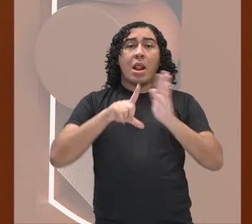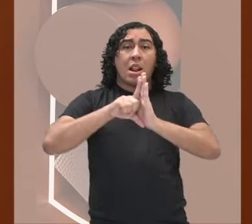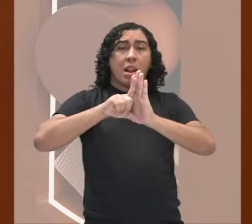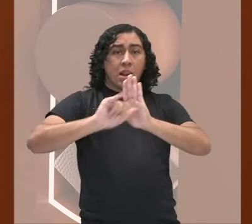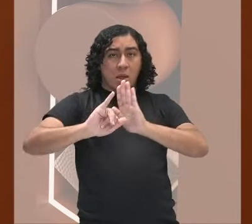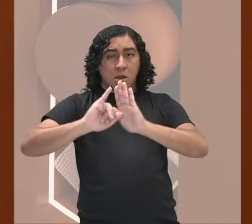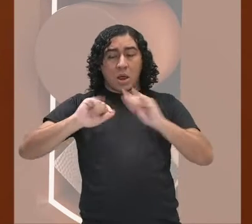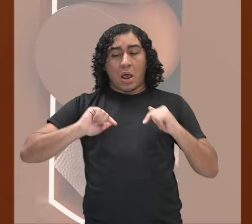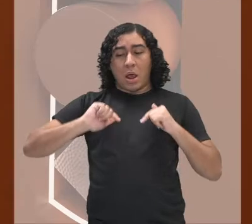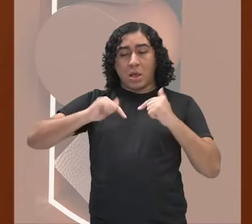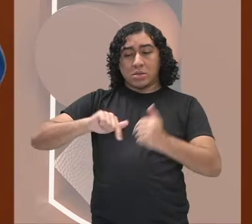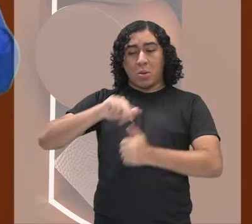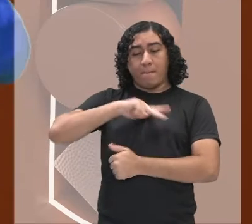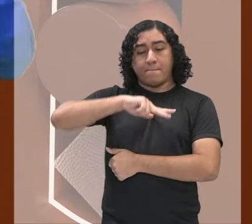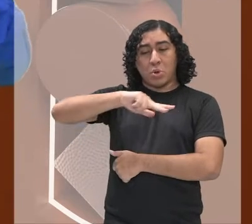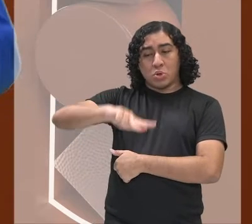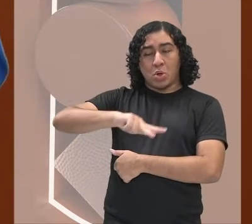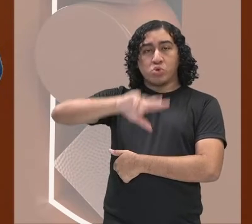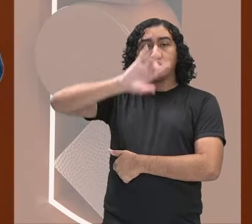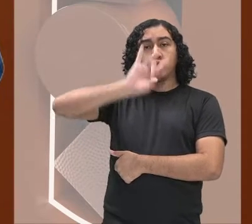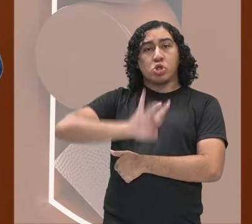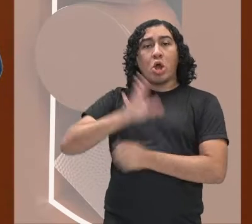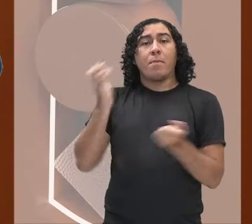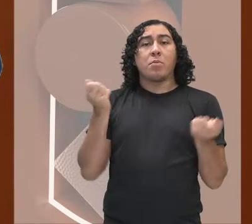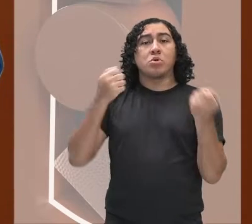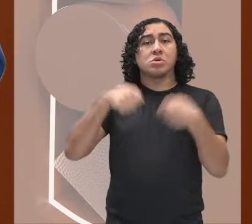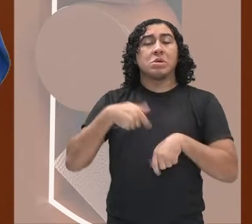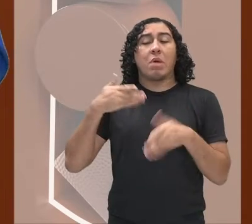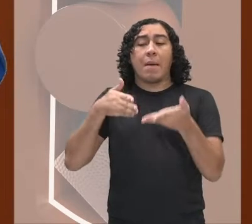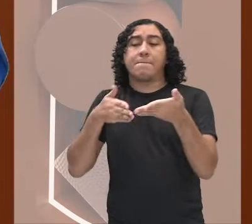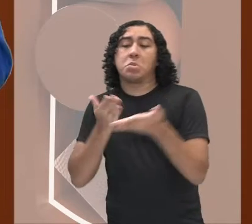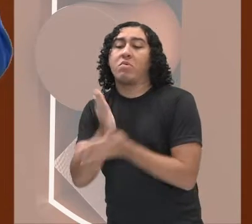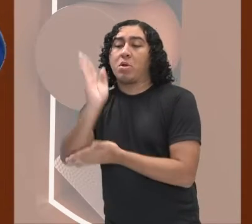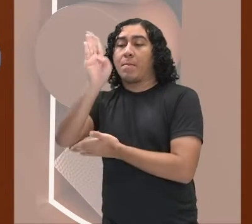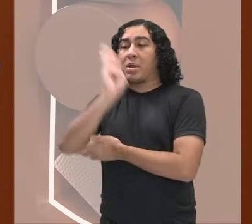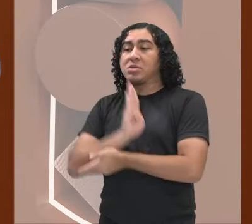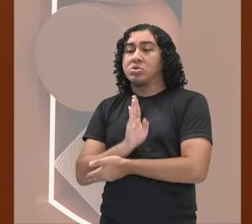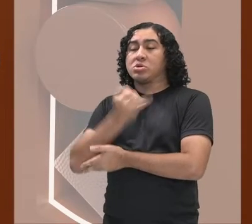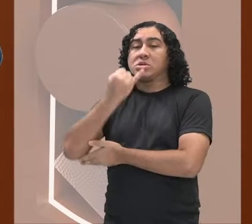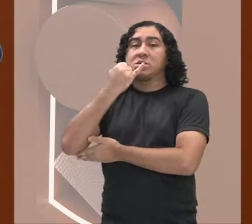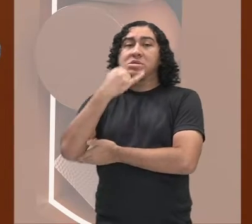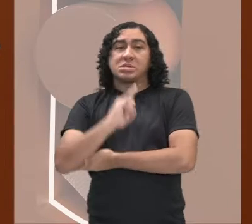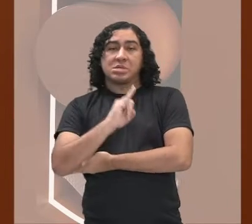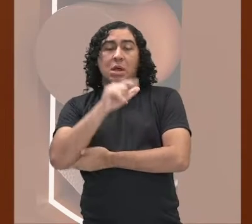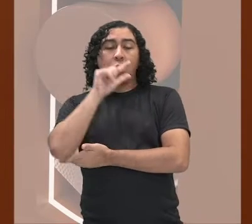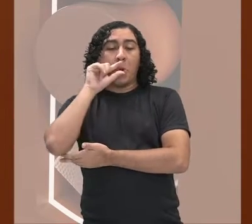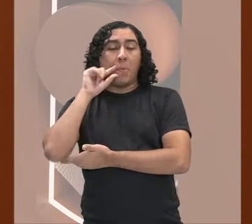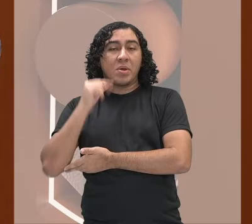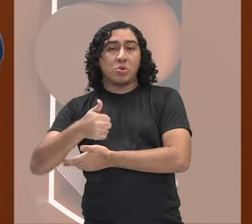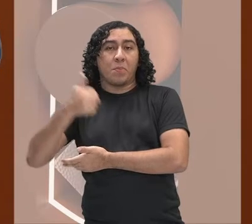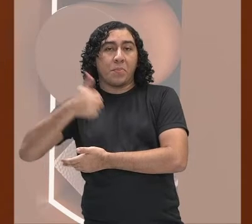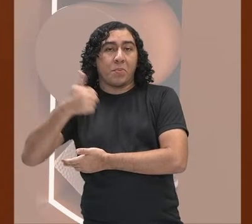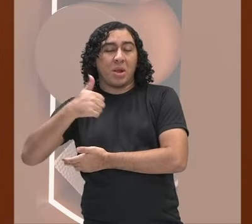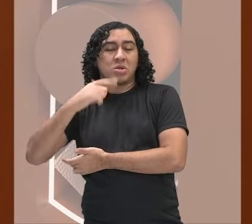tomado por Portugal só teria validade no Brasil se Dom Pedro